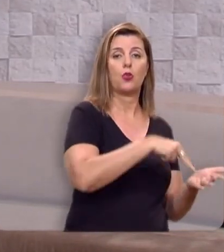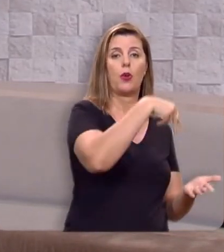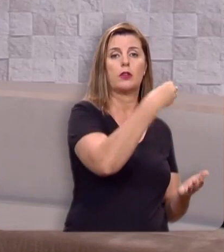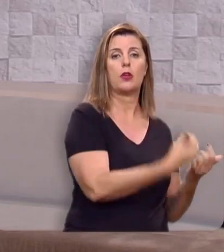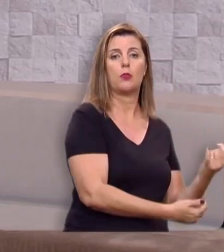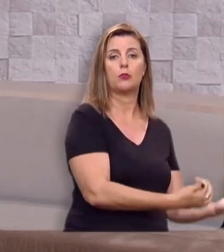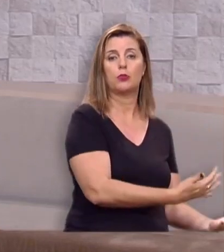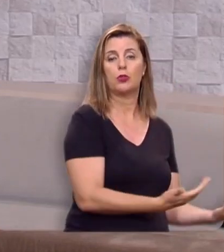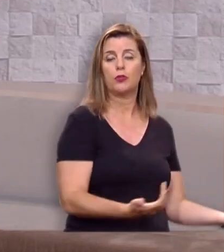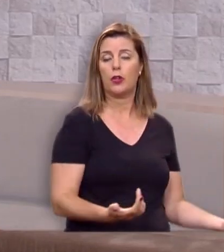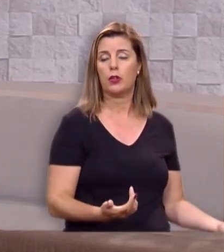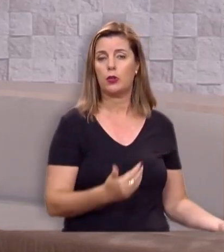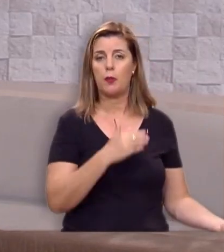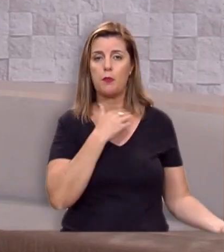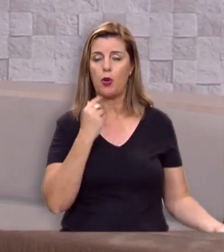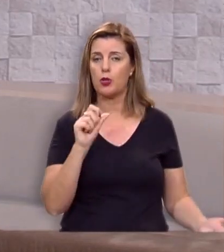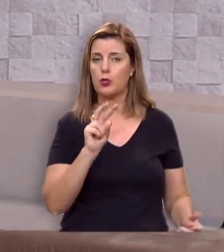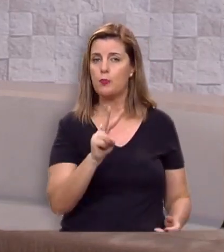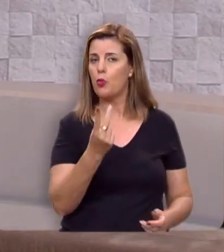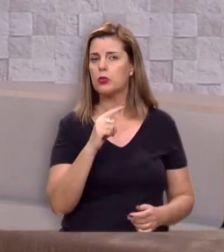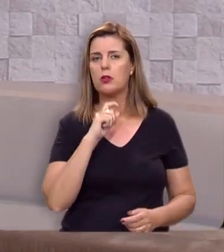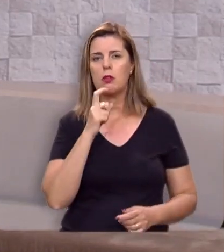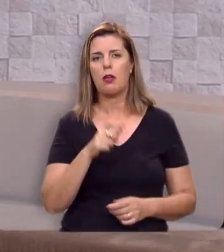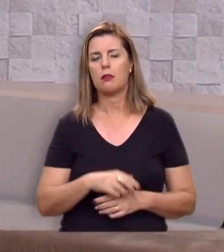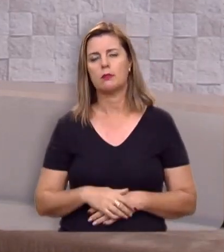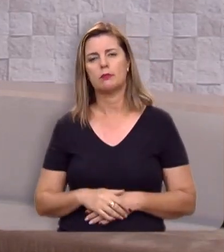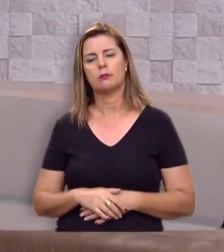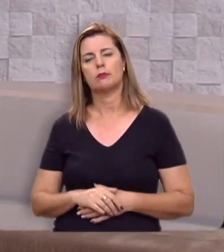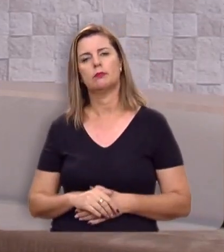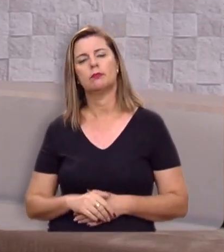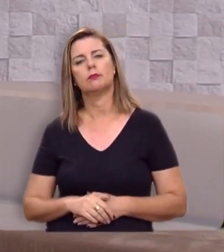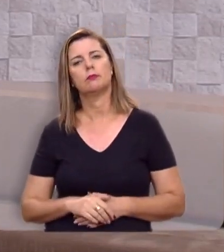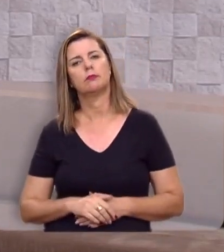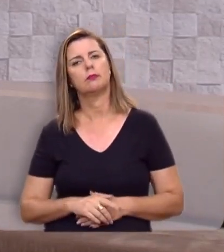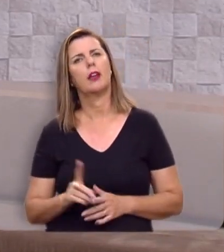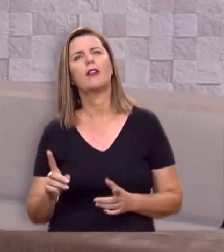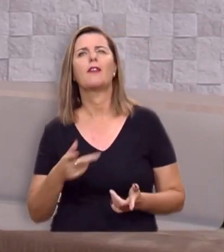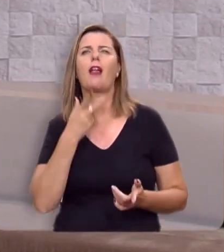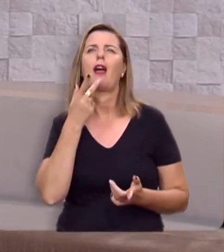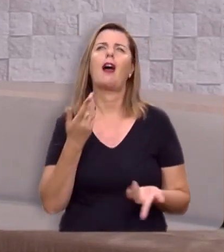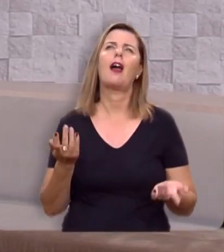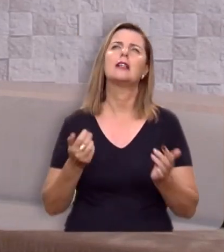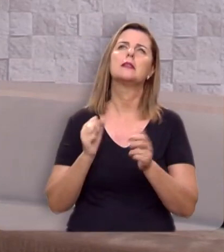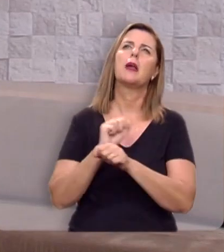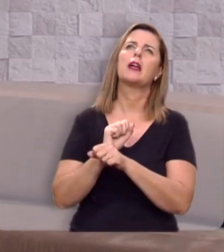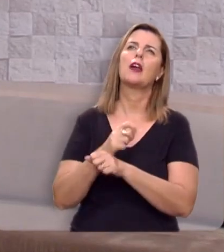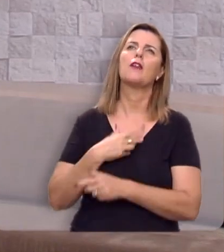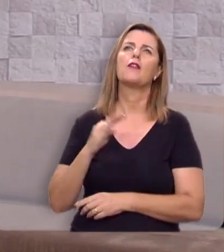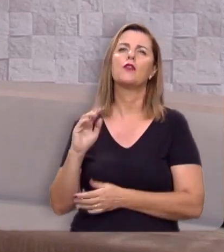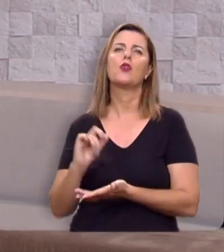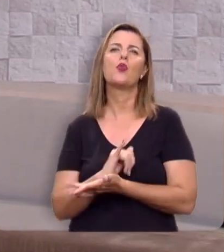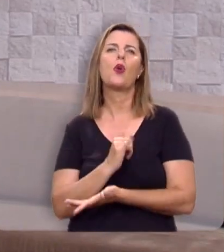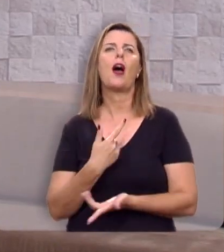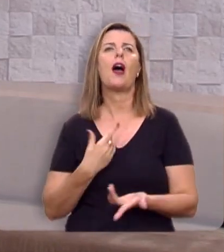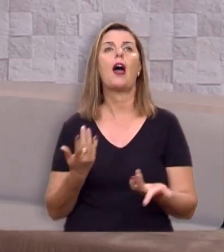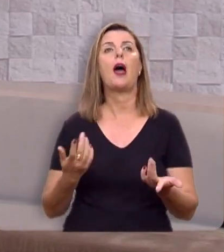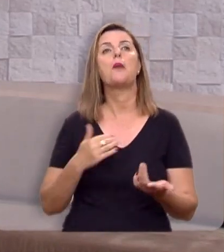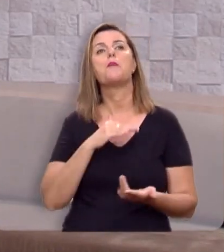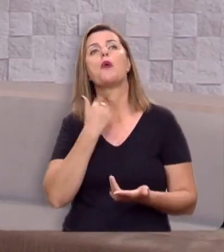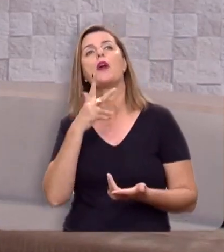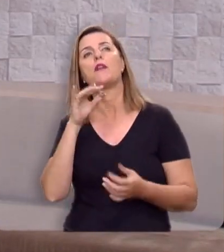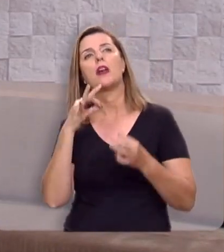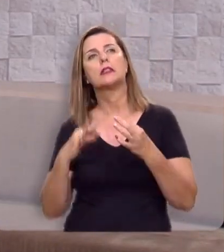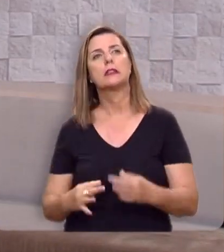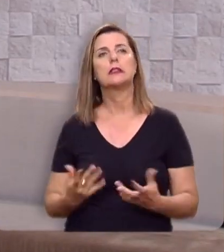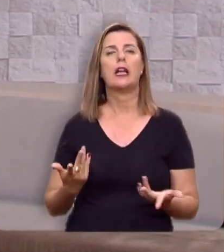A morte não muda ninguém. Ninguém. Então não tem essa expectativa frustrada aí, não, quando morrer vai dar